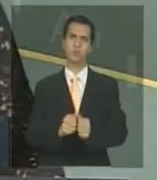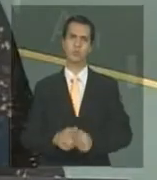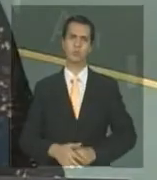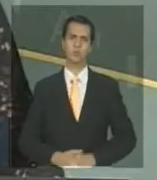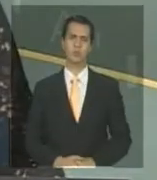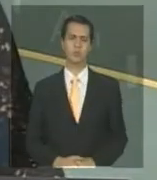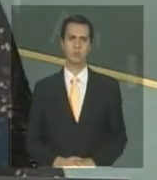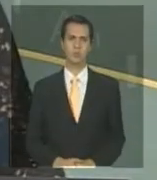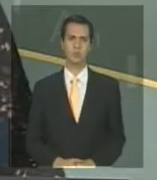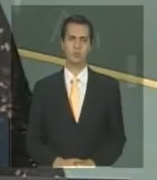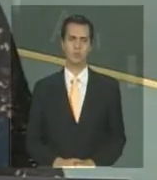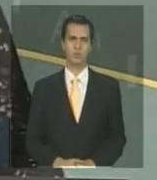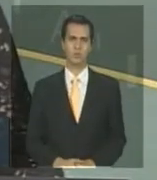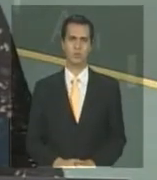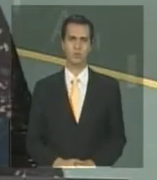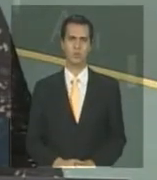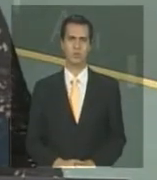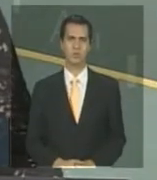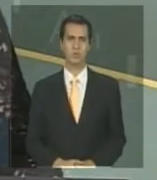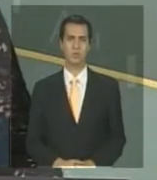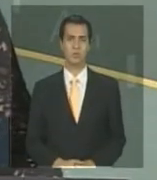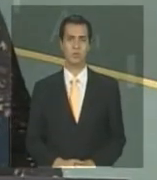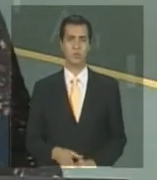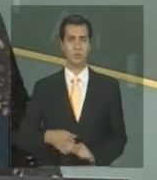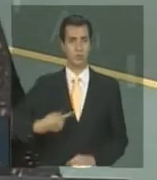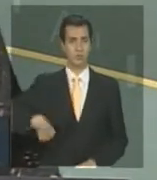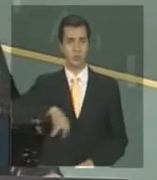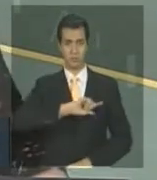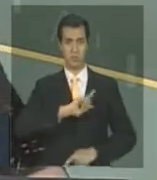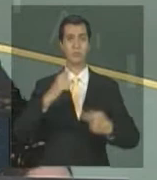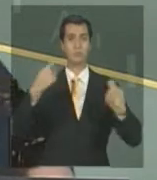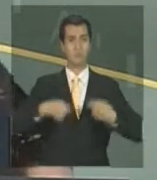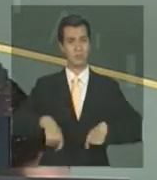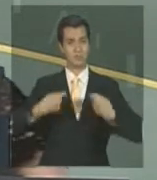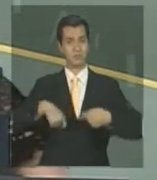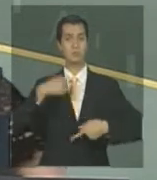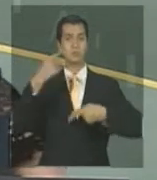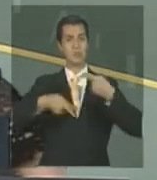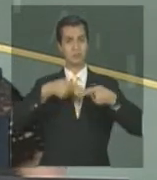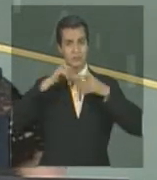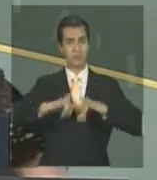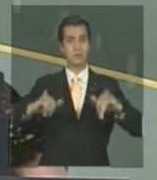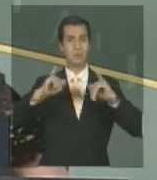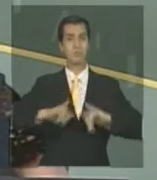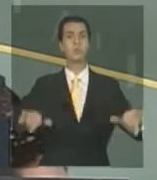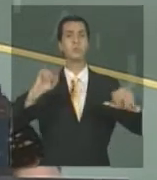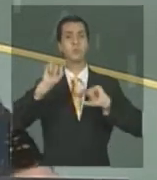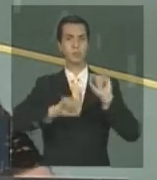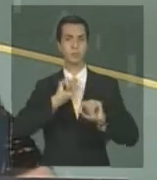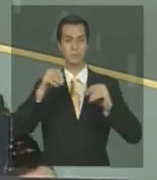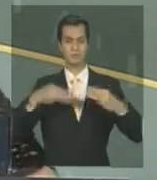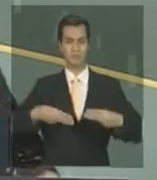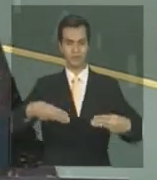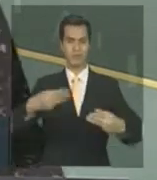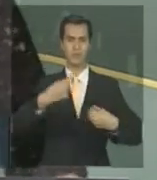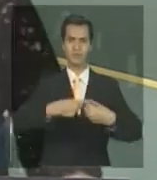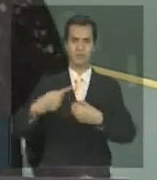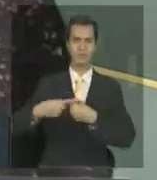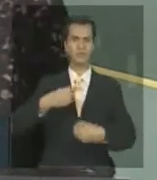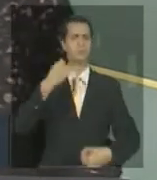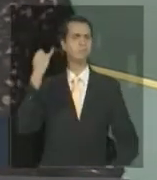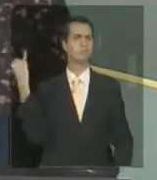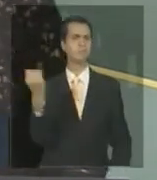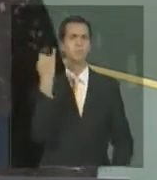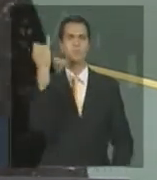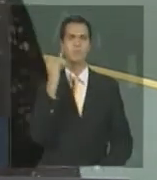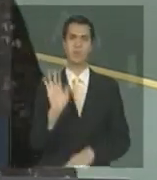Não podemos deixar de afirmar: este é um ministério fundamental para um país que cresce